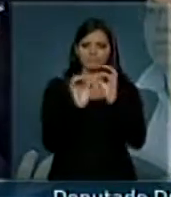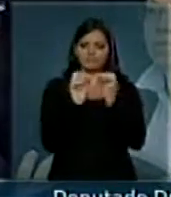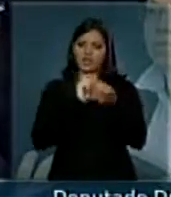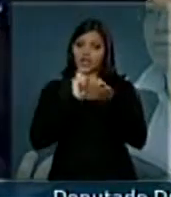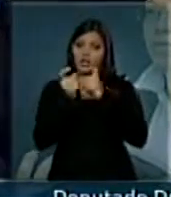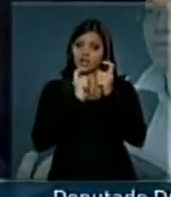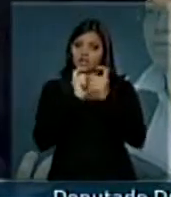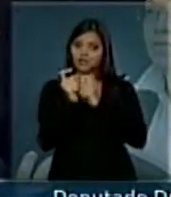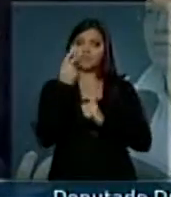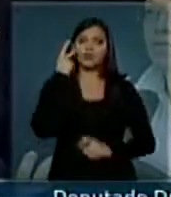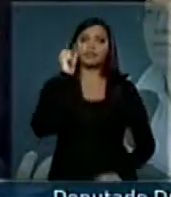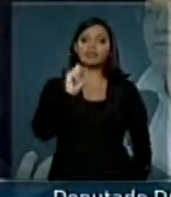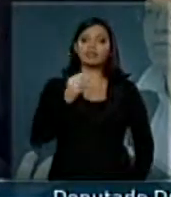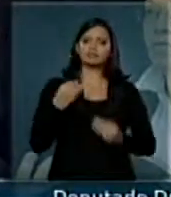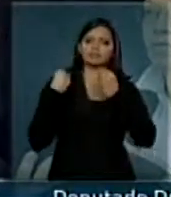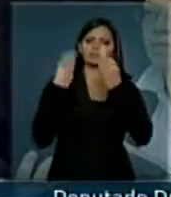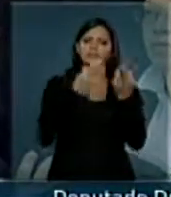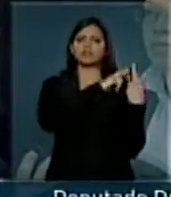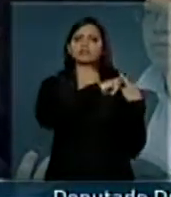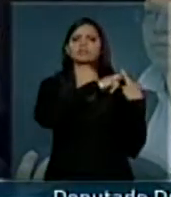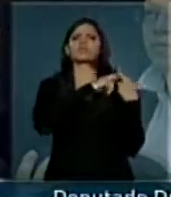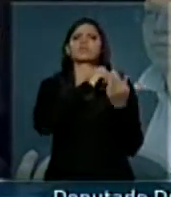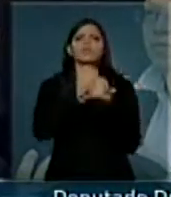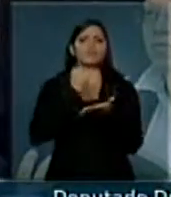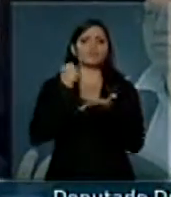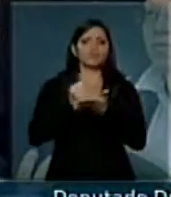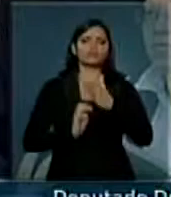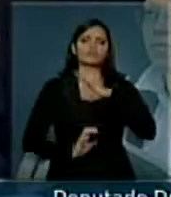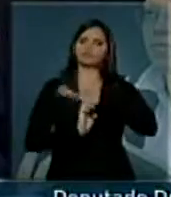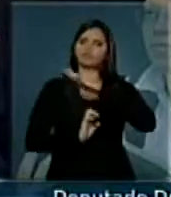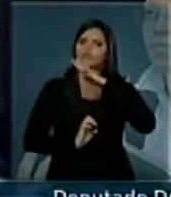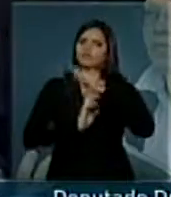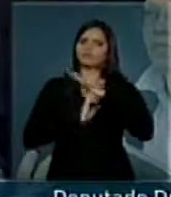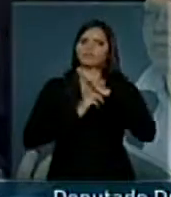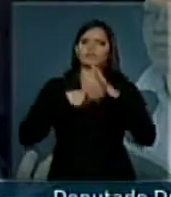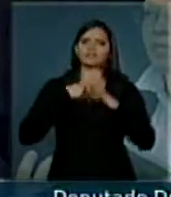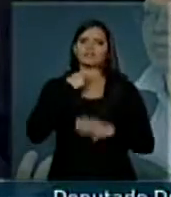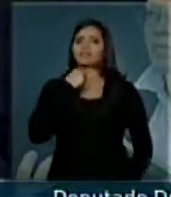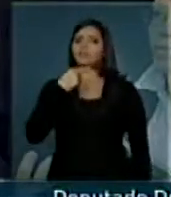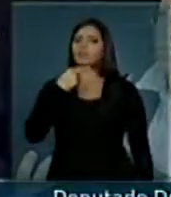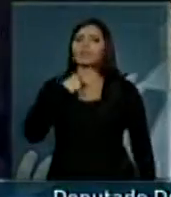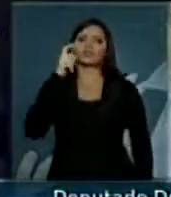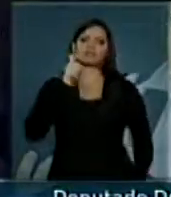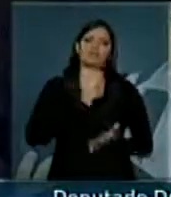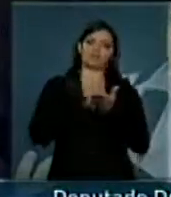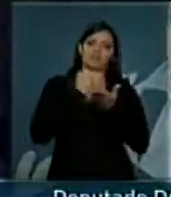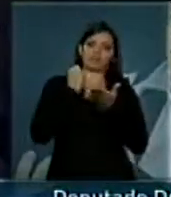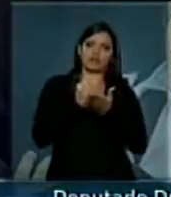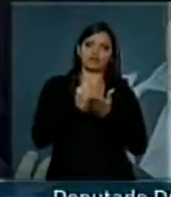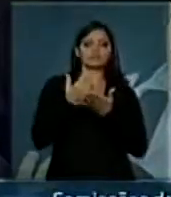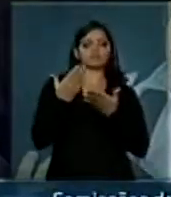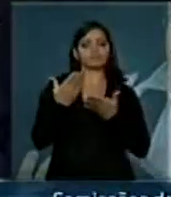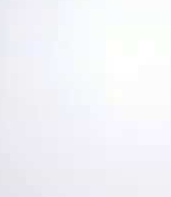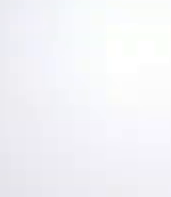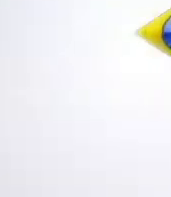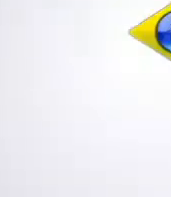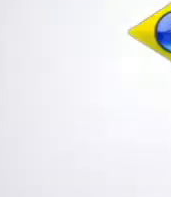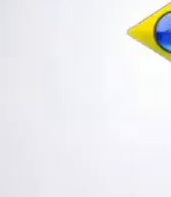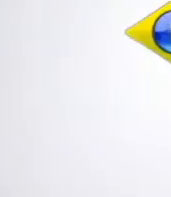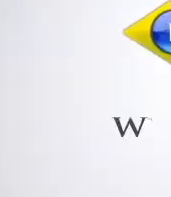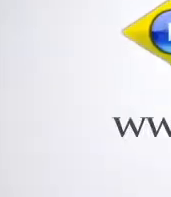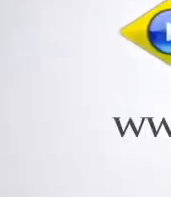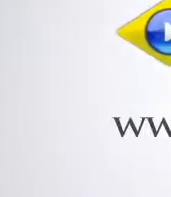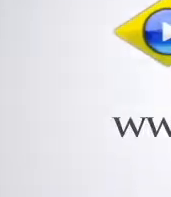administrativa para responsabilizar contratualmente as empresas ineptas contratadas. Muito obrigado, senhor presidente.